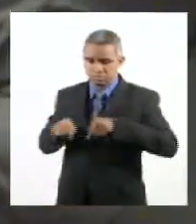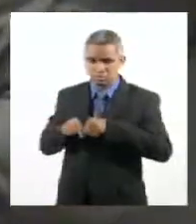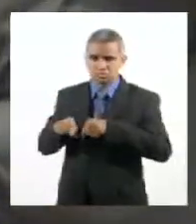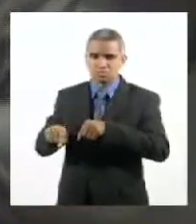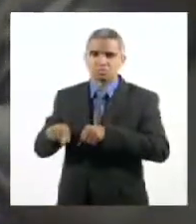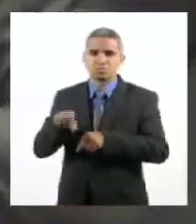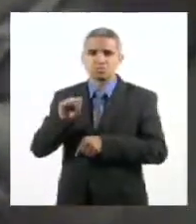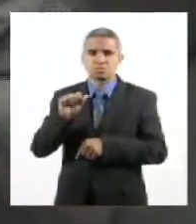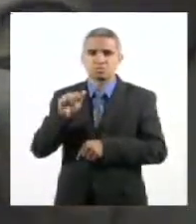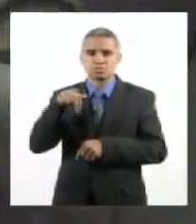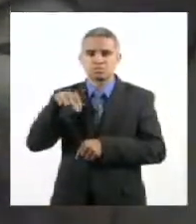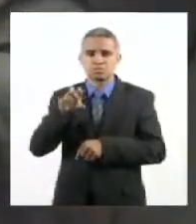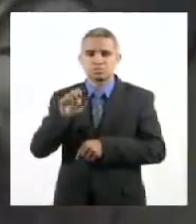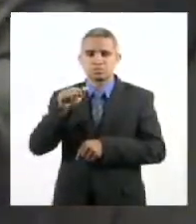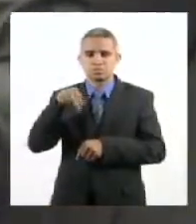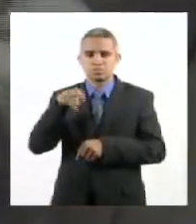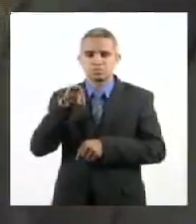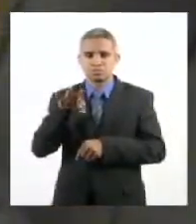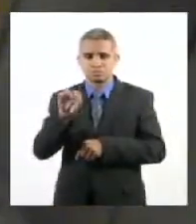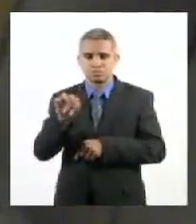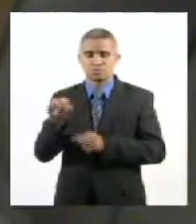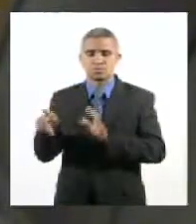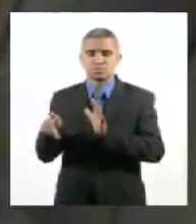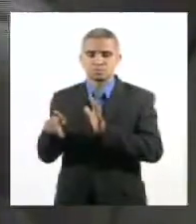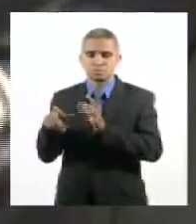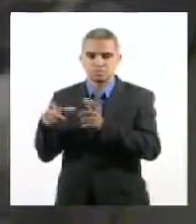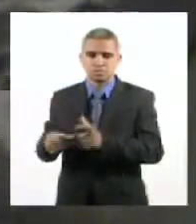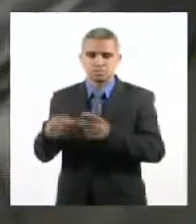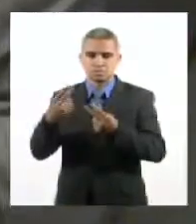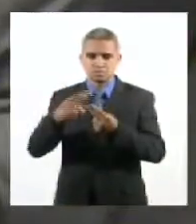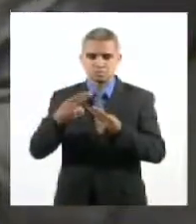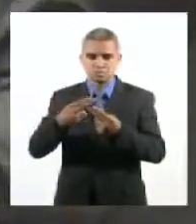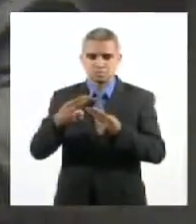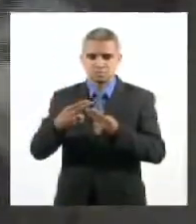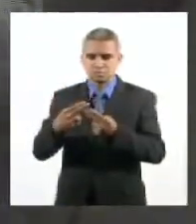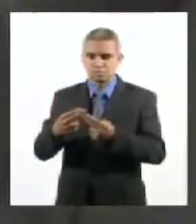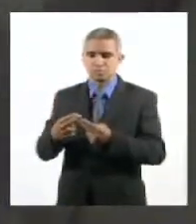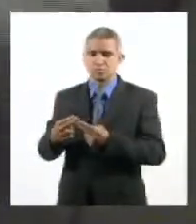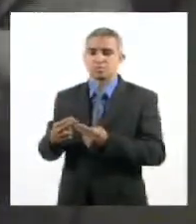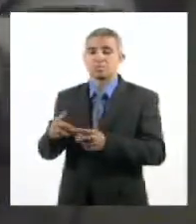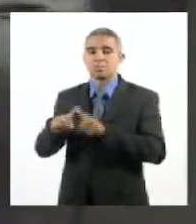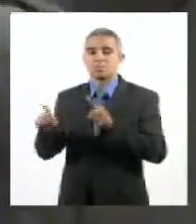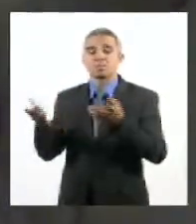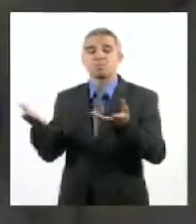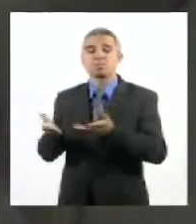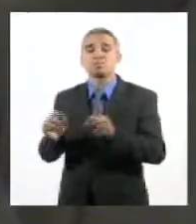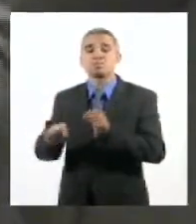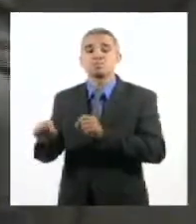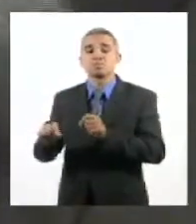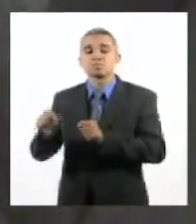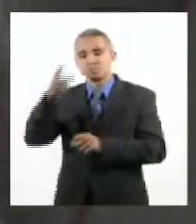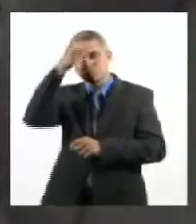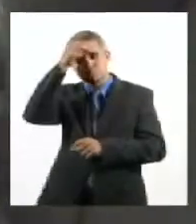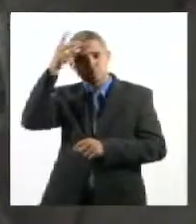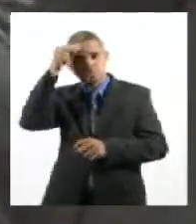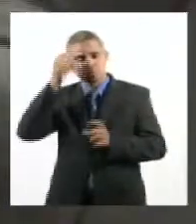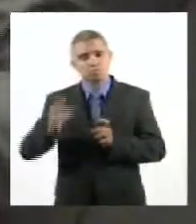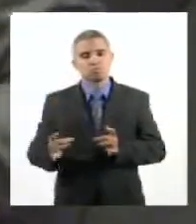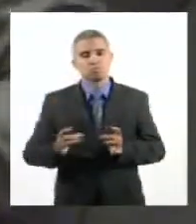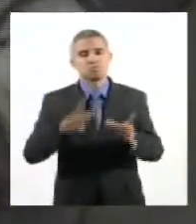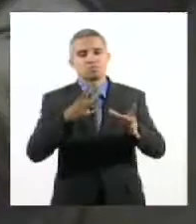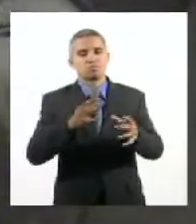Timor, o prefeito, então, privatizou e o Ministério, então, agora está reivindicando esses recursos, porque não faz